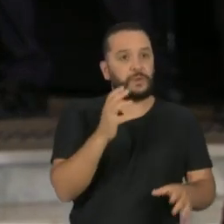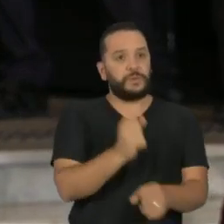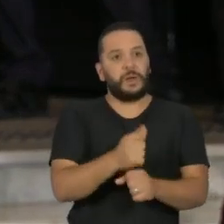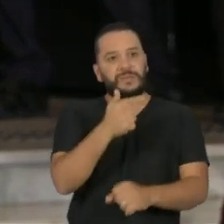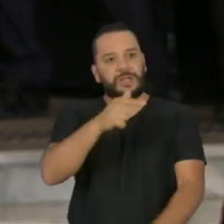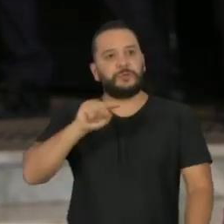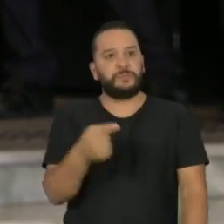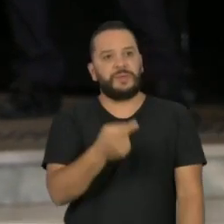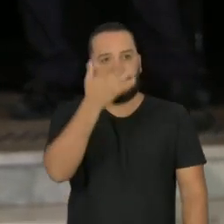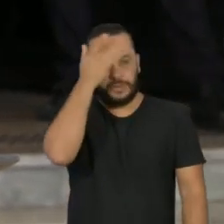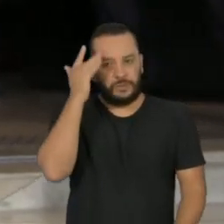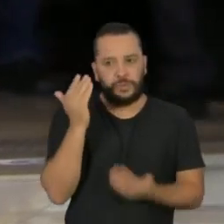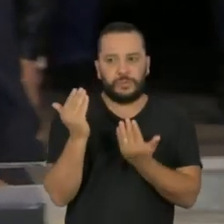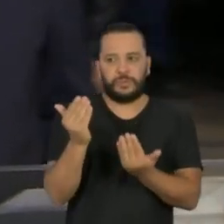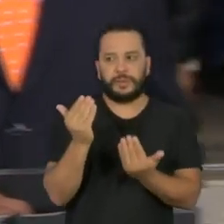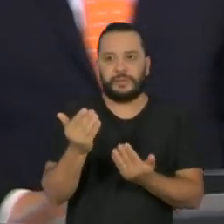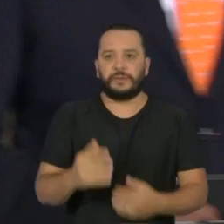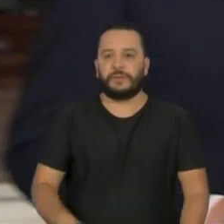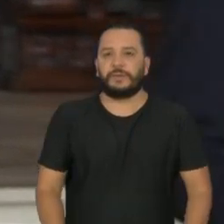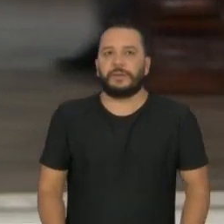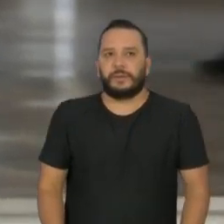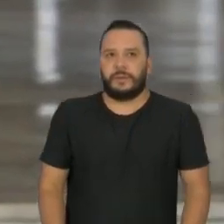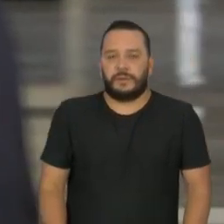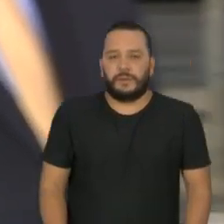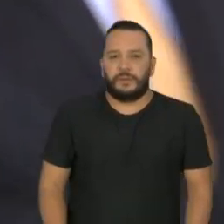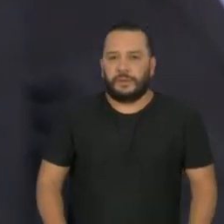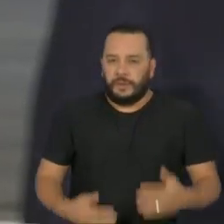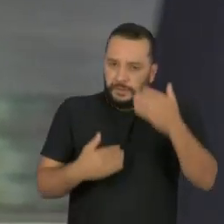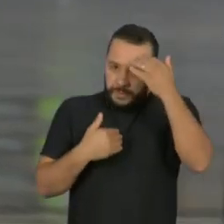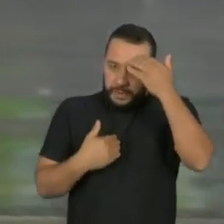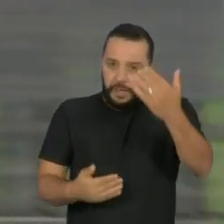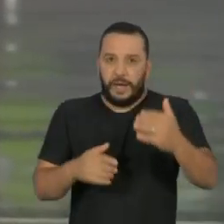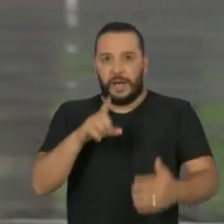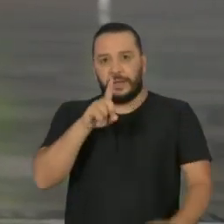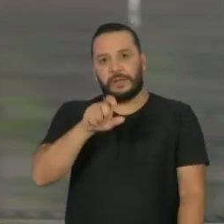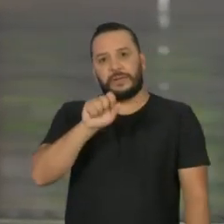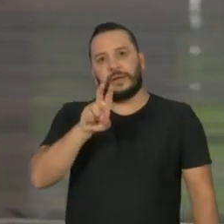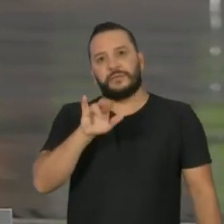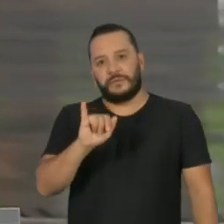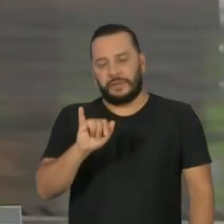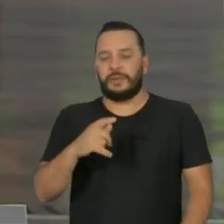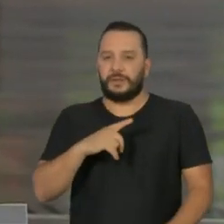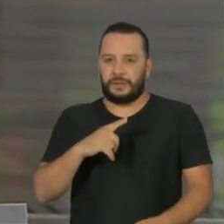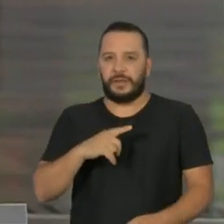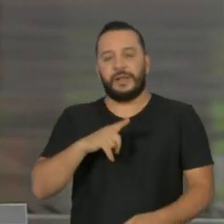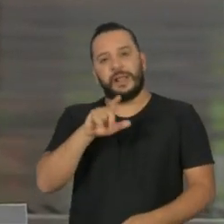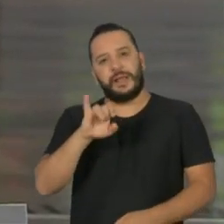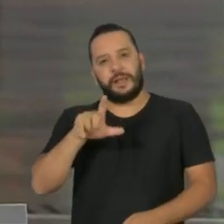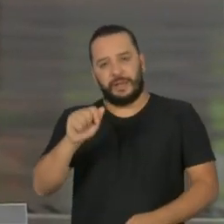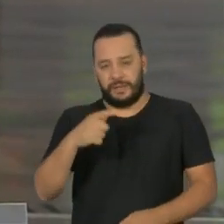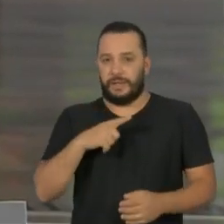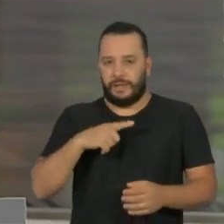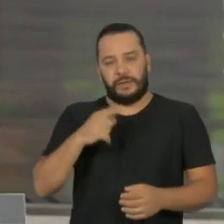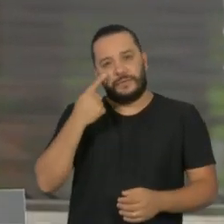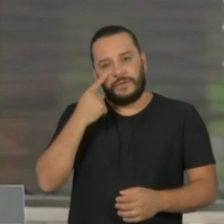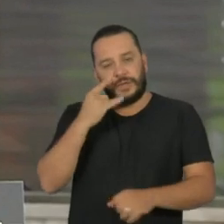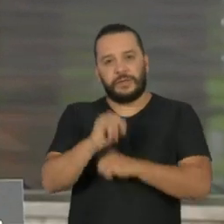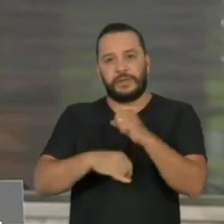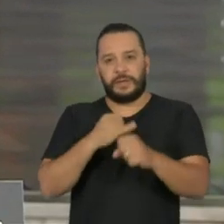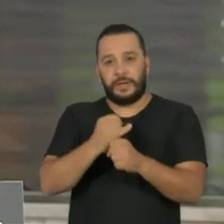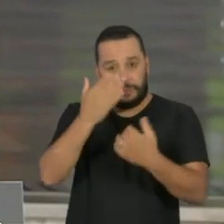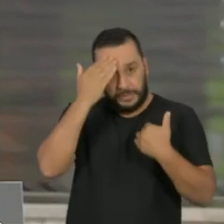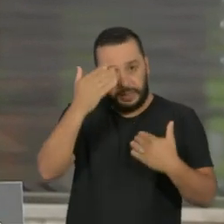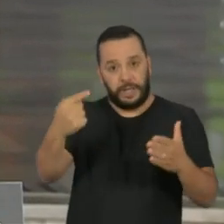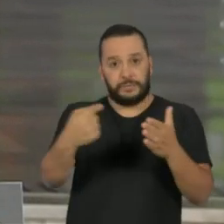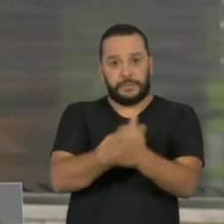pessoas. Obrigado, doutor Davi Wipp. Leila Souza Lima, do Valor Econômico, que está nos acompanhando online. Obrigado pela sua